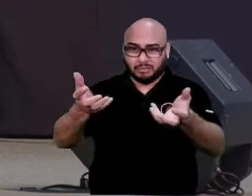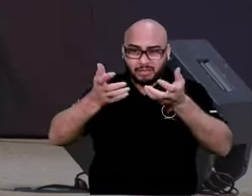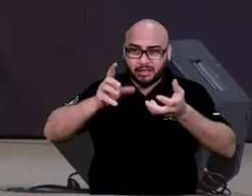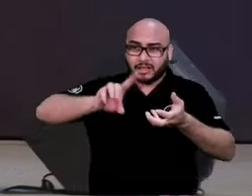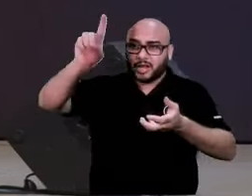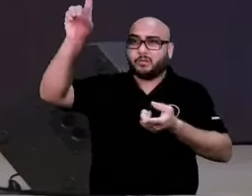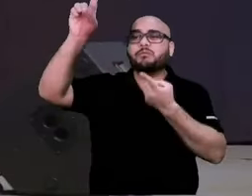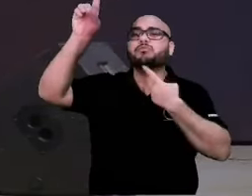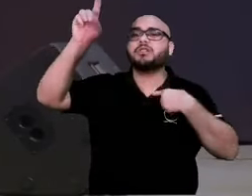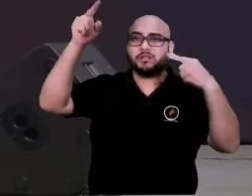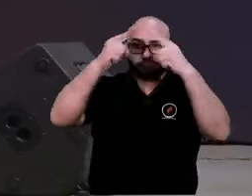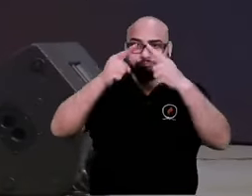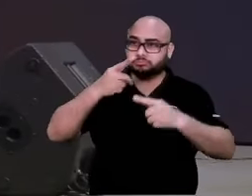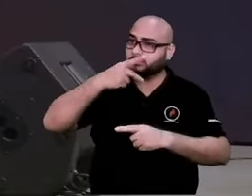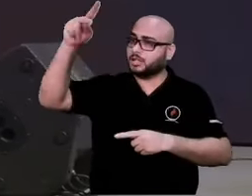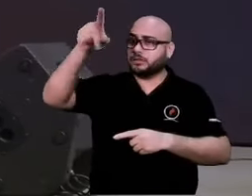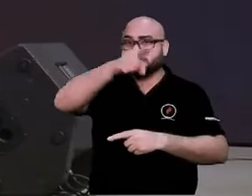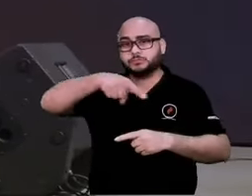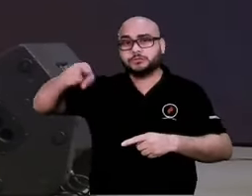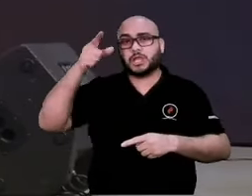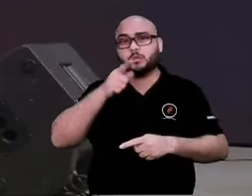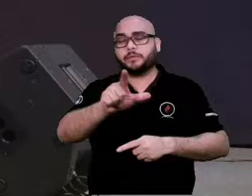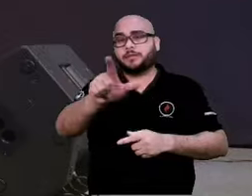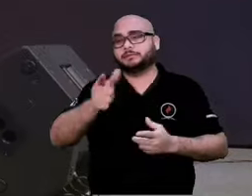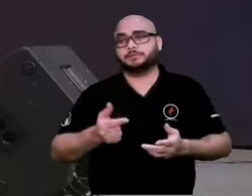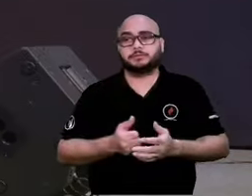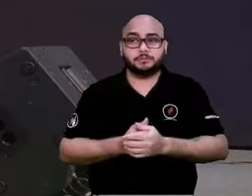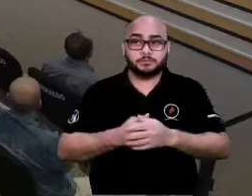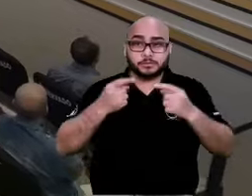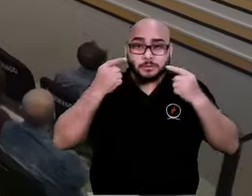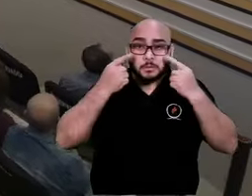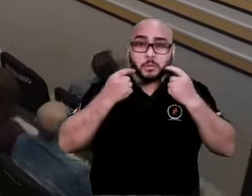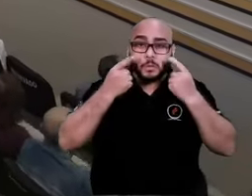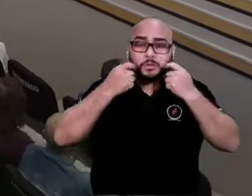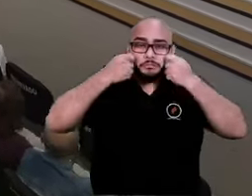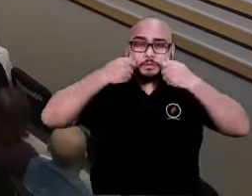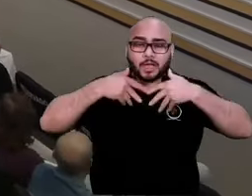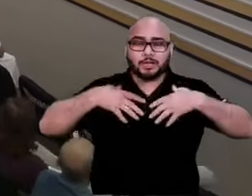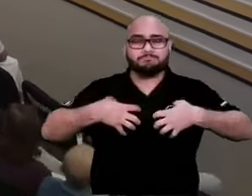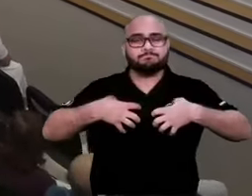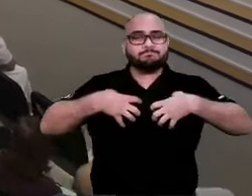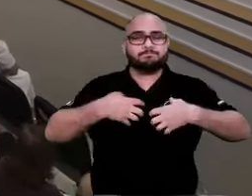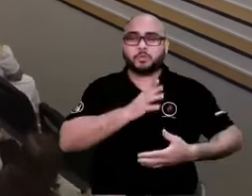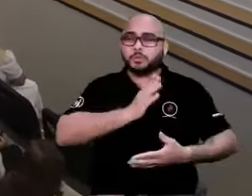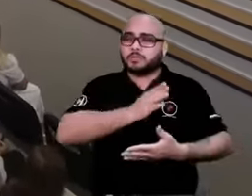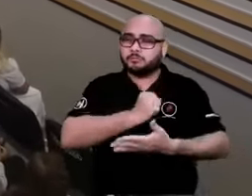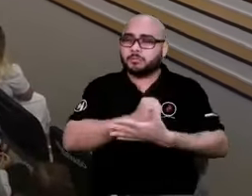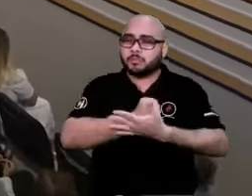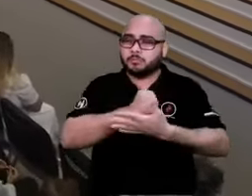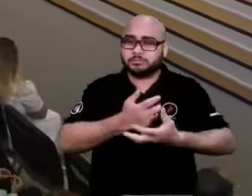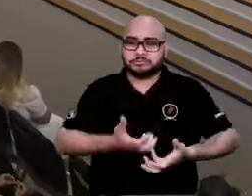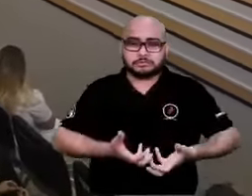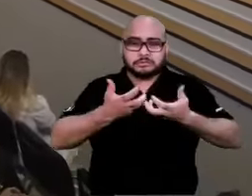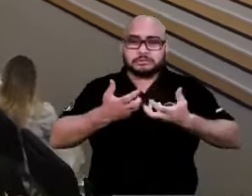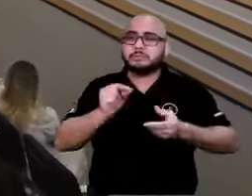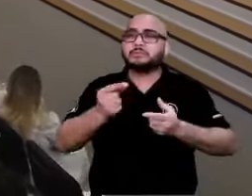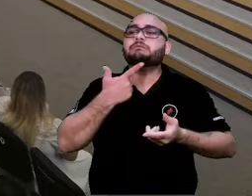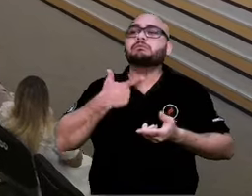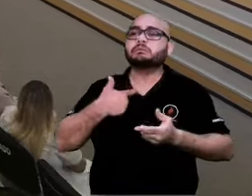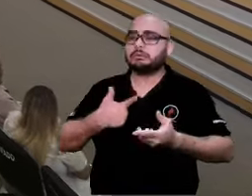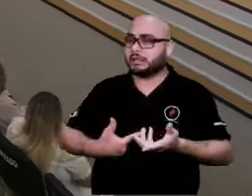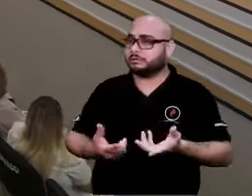Você consegue ficar sentado aí cheio de lágrimas nos olhos, e ainda que o teu coração quisesse que Deus salvasse, mas